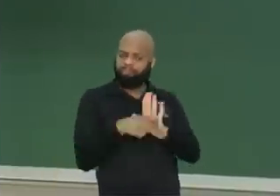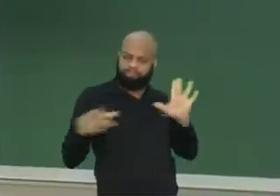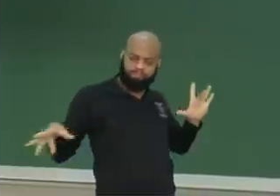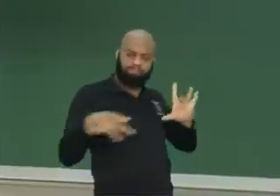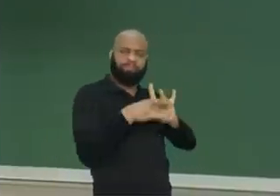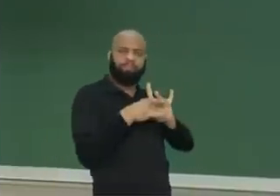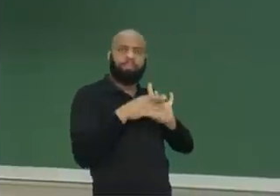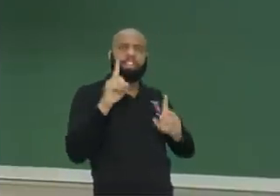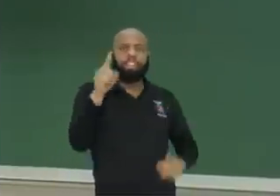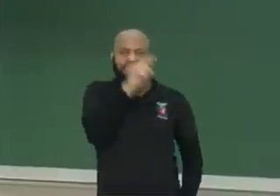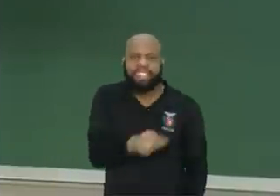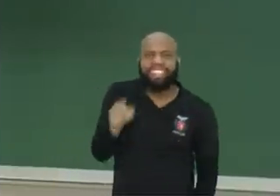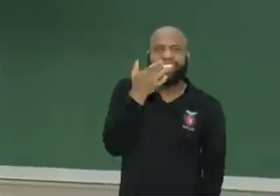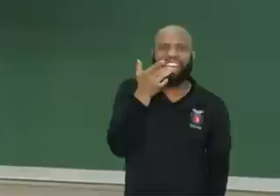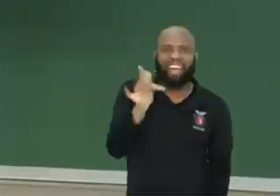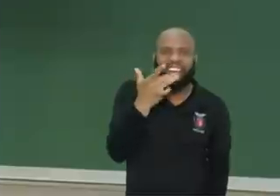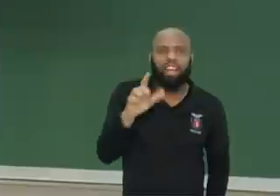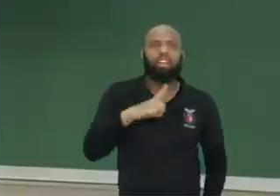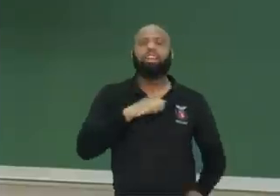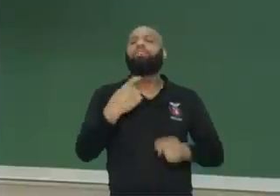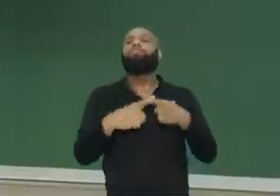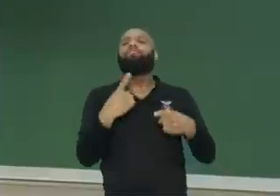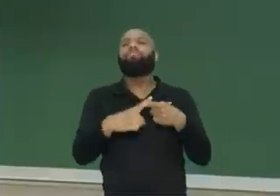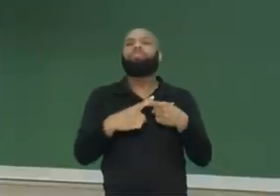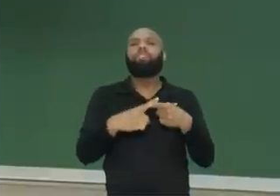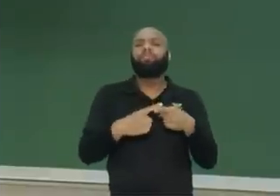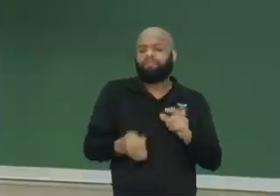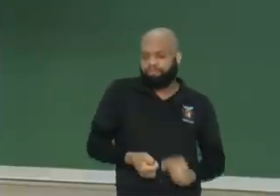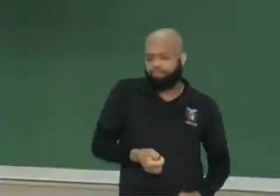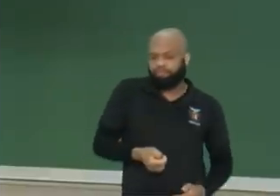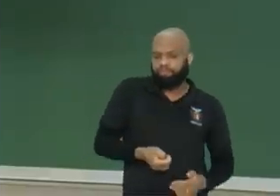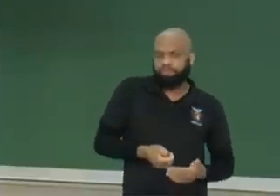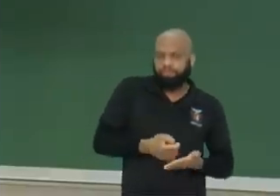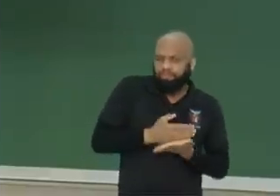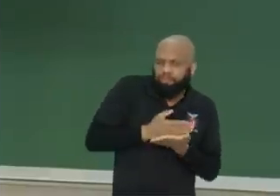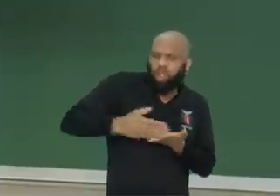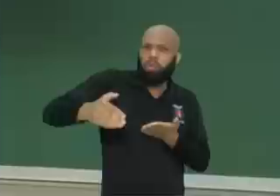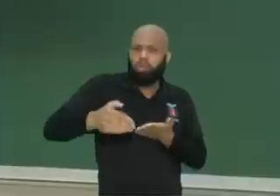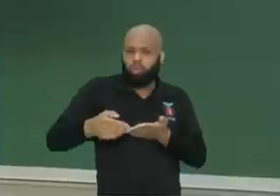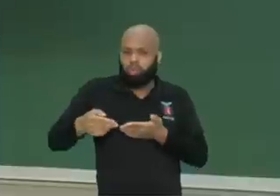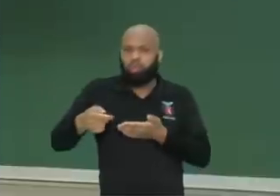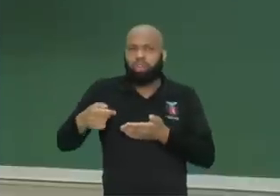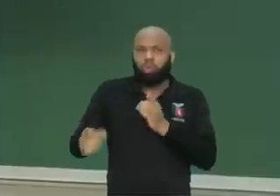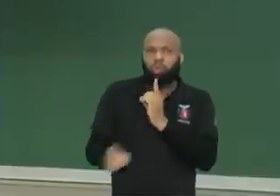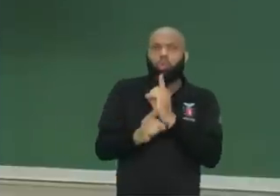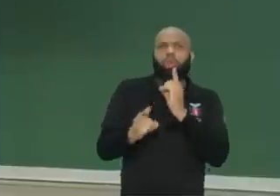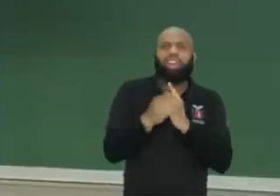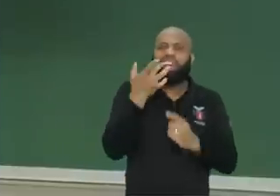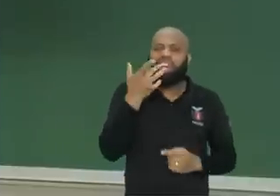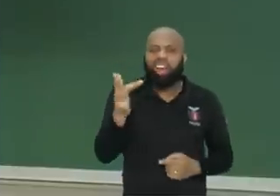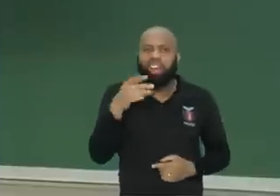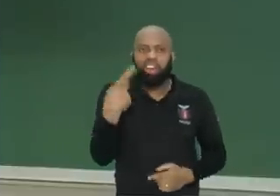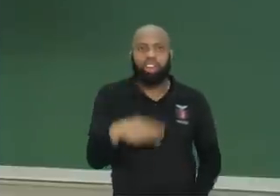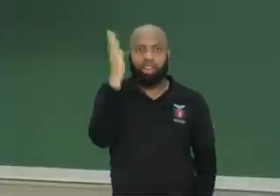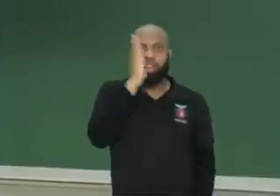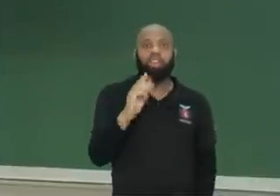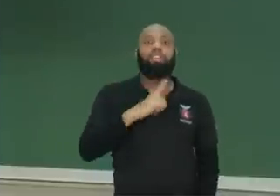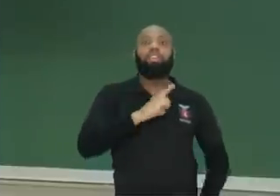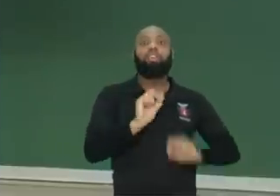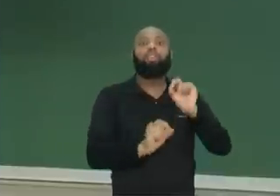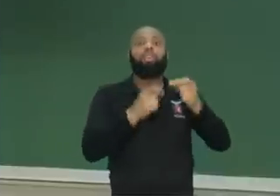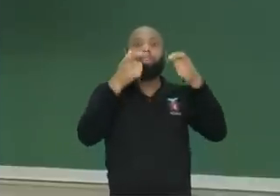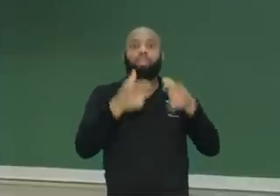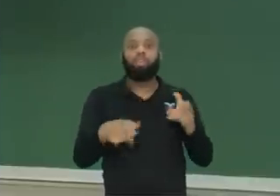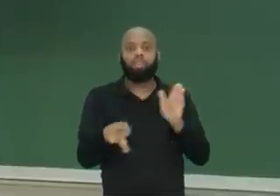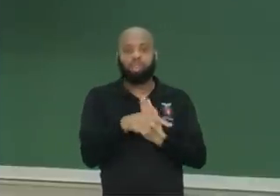ao ciclo do ouro. Porque as primeiras pedrinhas de ouro que se tem notícias aqui no Brasil, algumas delas foram encontradas